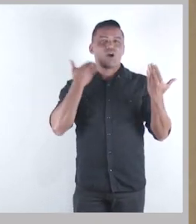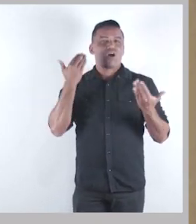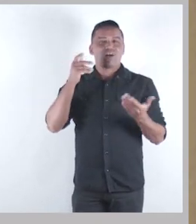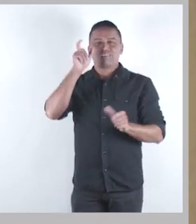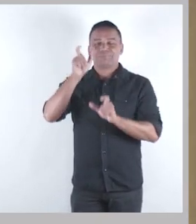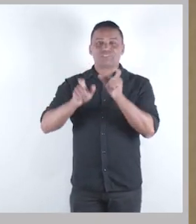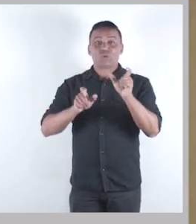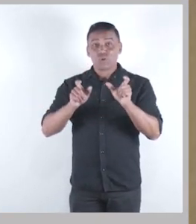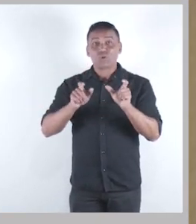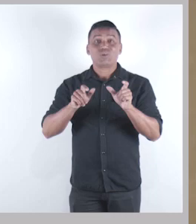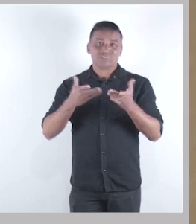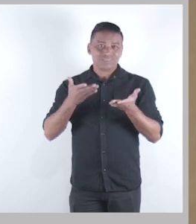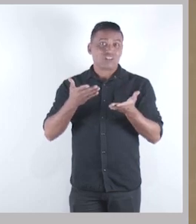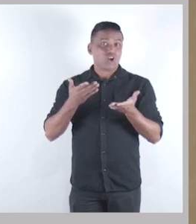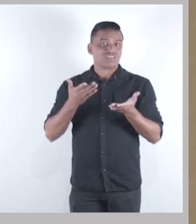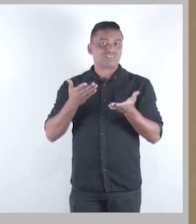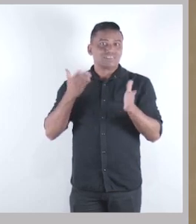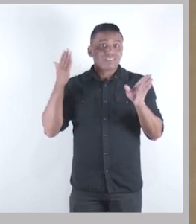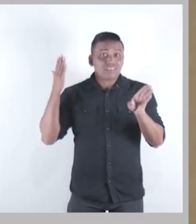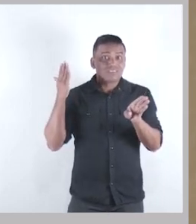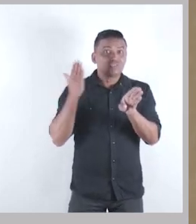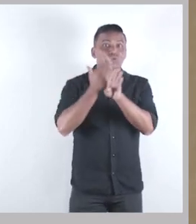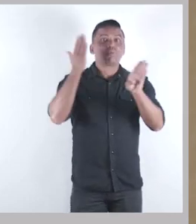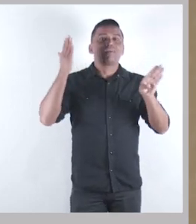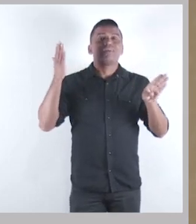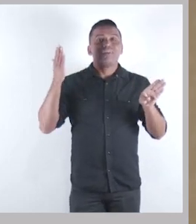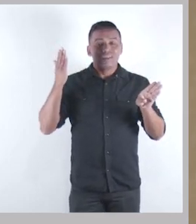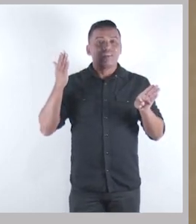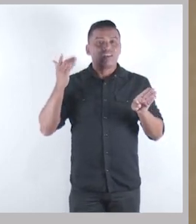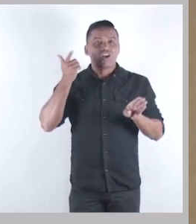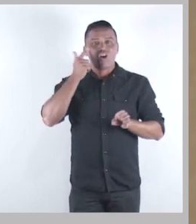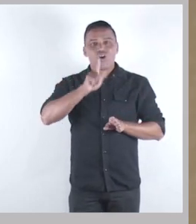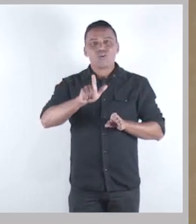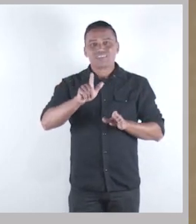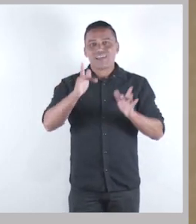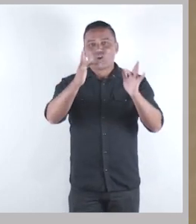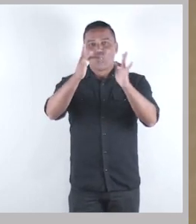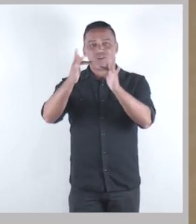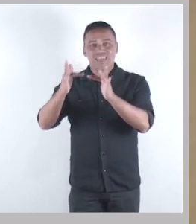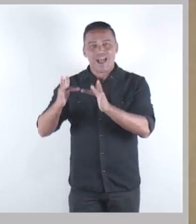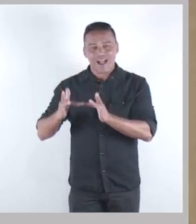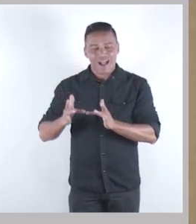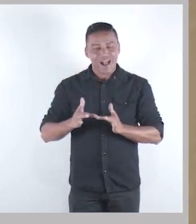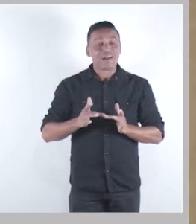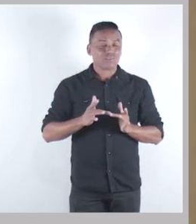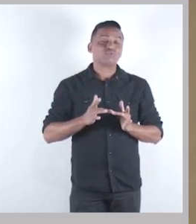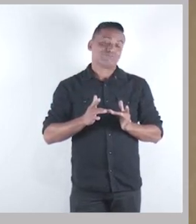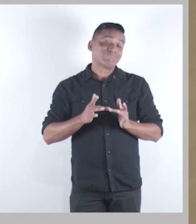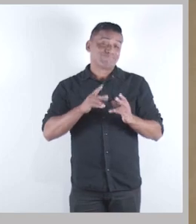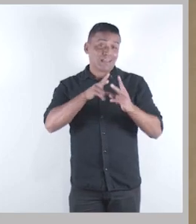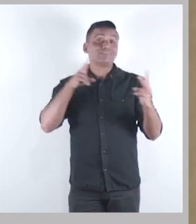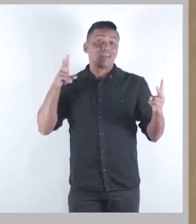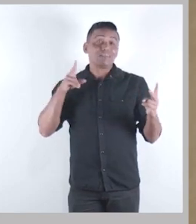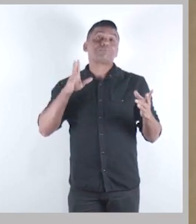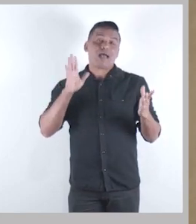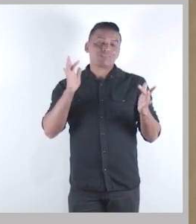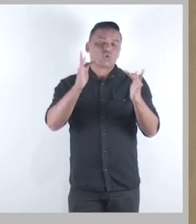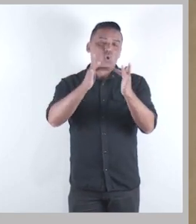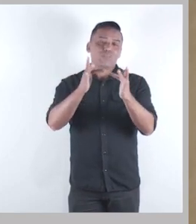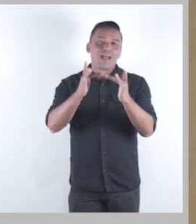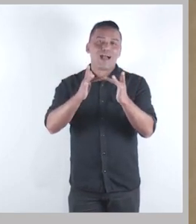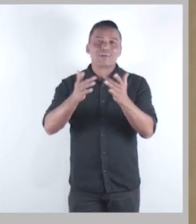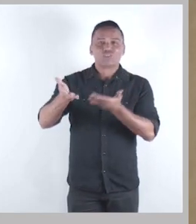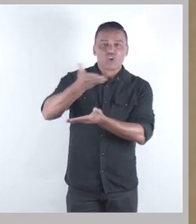apesar disso, nós conseguimos descobrir que, afinal, podemos continuar a manter estes contactos, mesmo à distância, o que é bastante salutar, essa troca